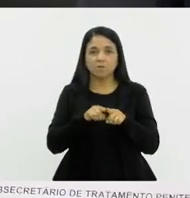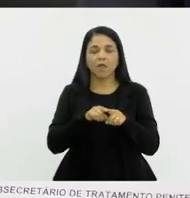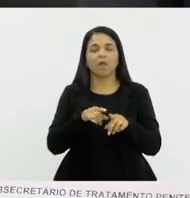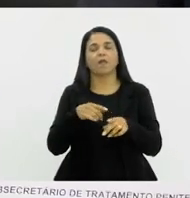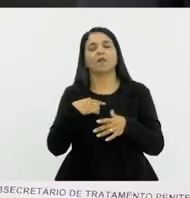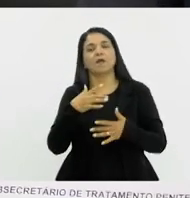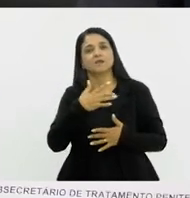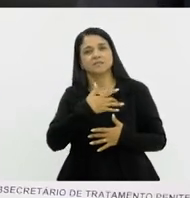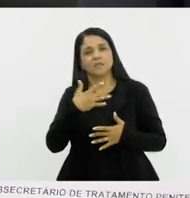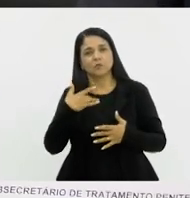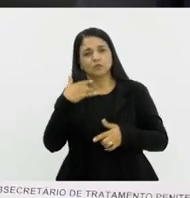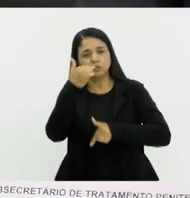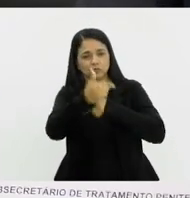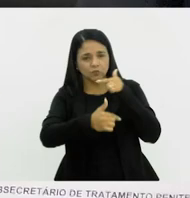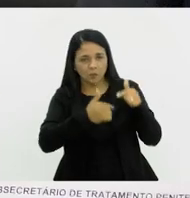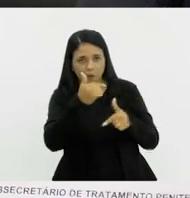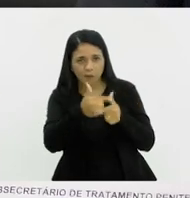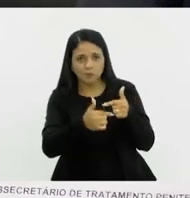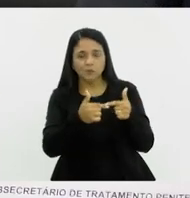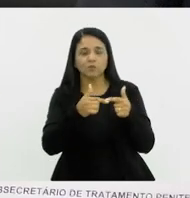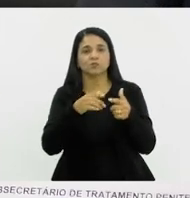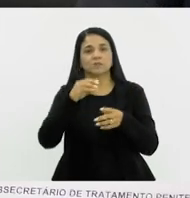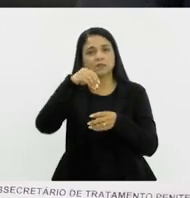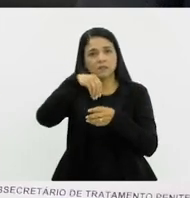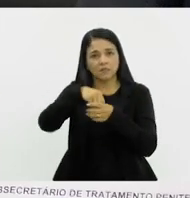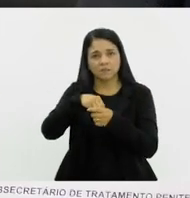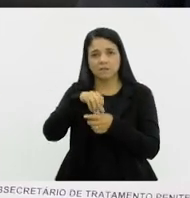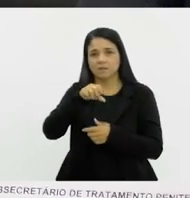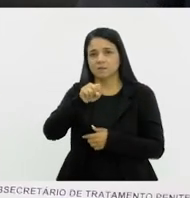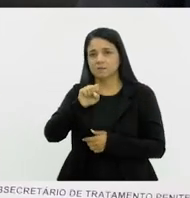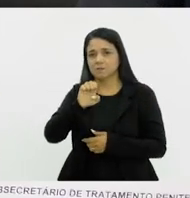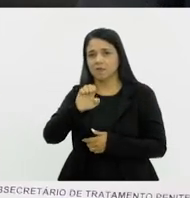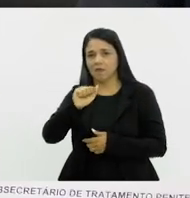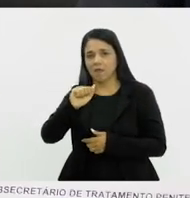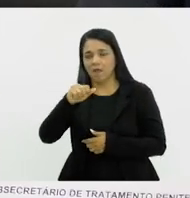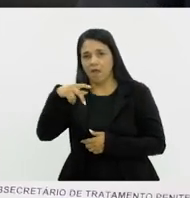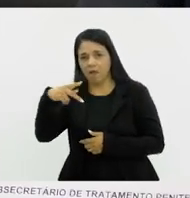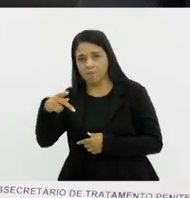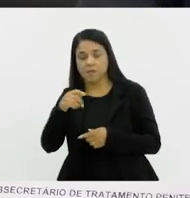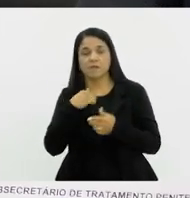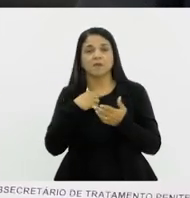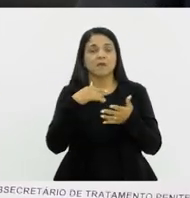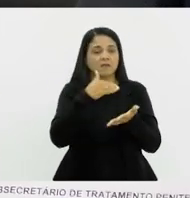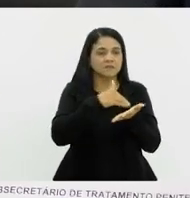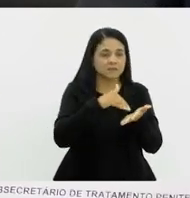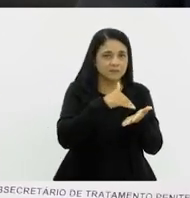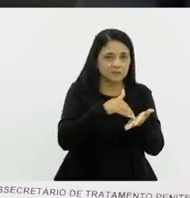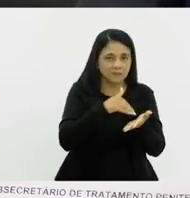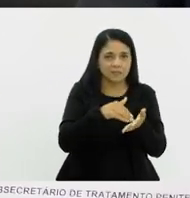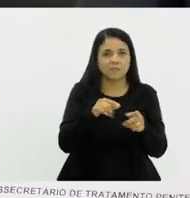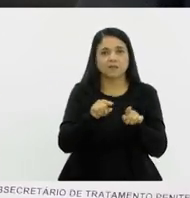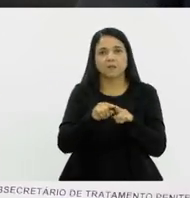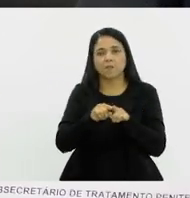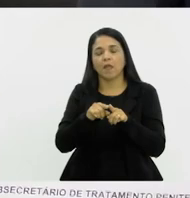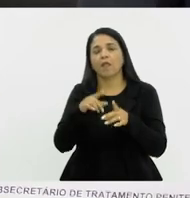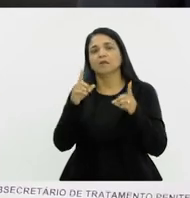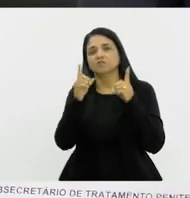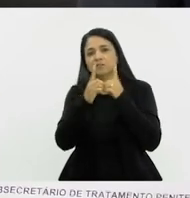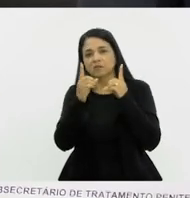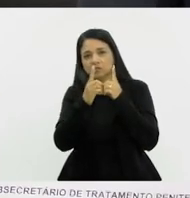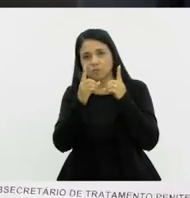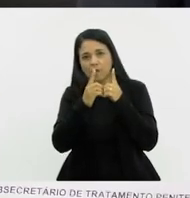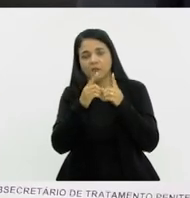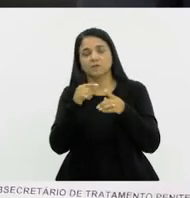dos trabalhadores que estão na SEAP, que estão na Secretaria de Atendimento desse pessoal. O sofrimento, tem chegado caso para a gente